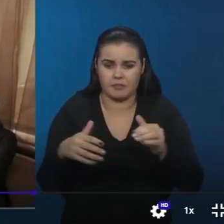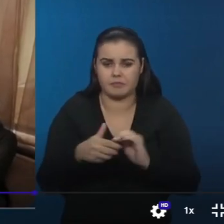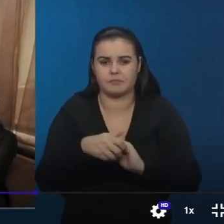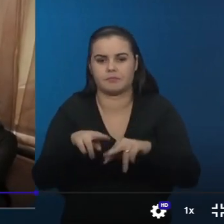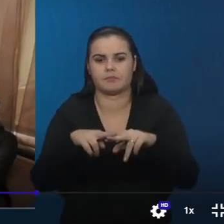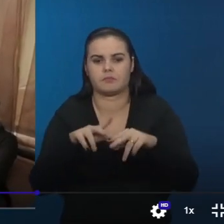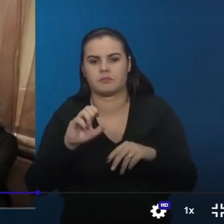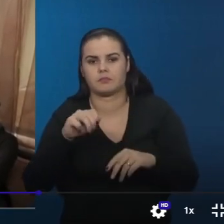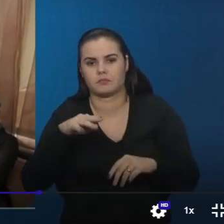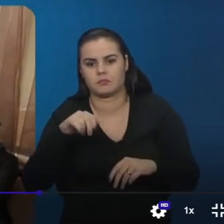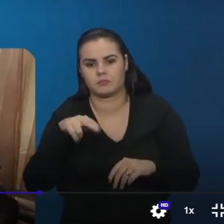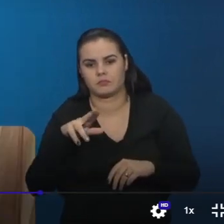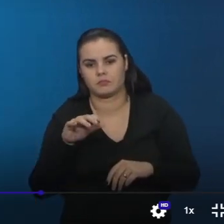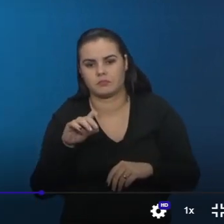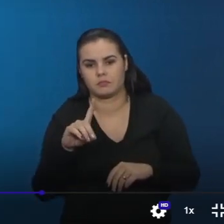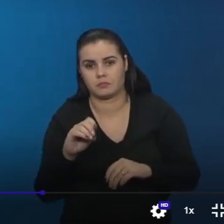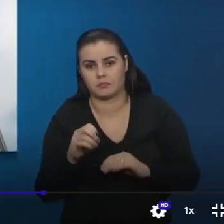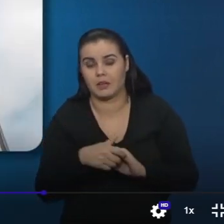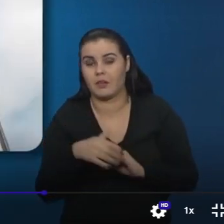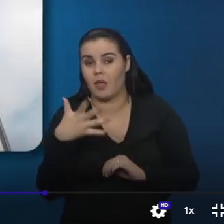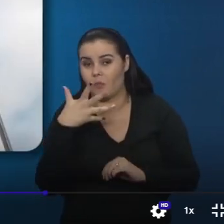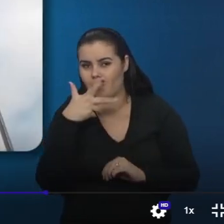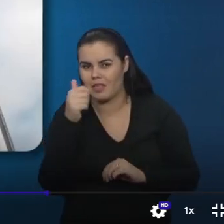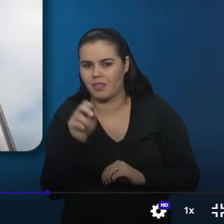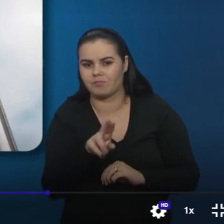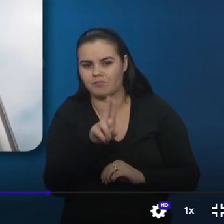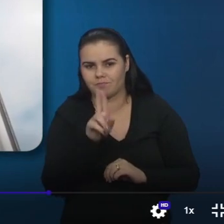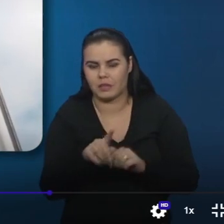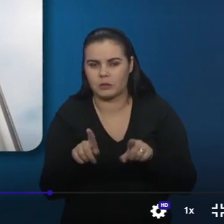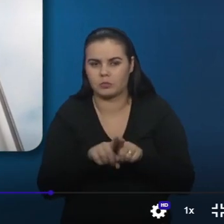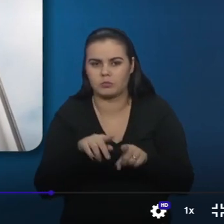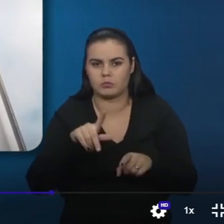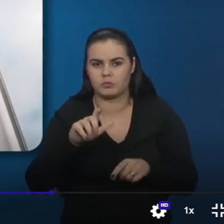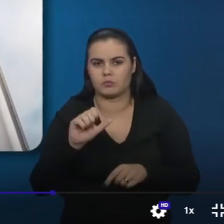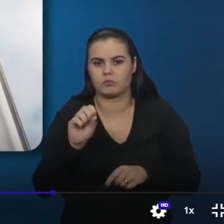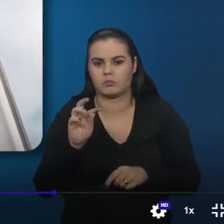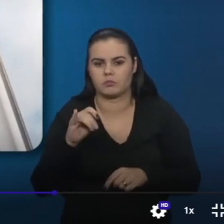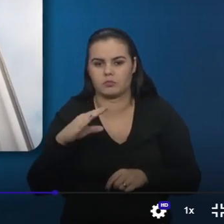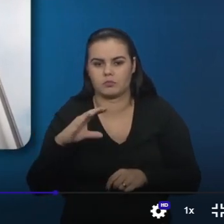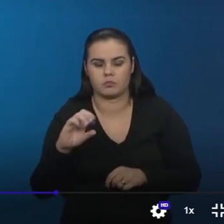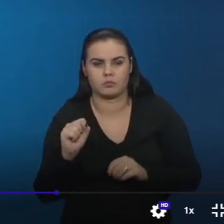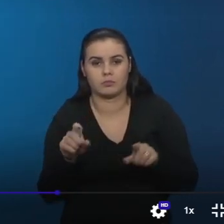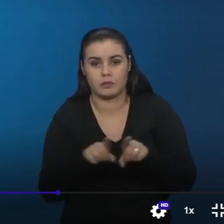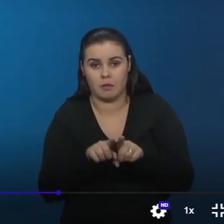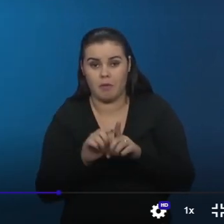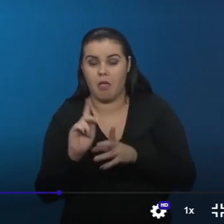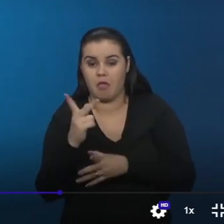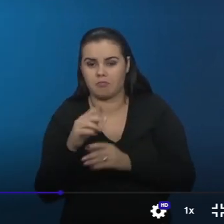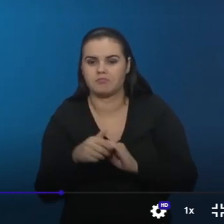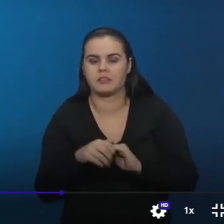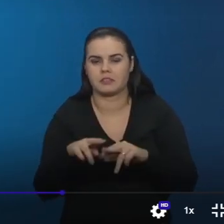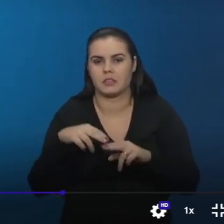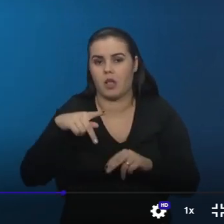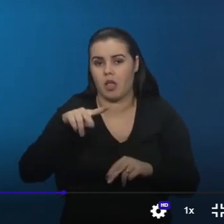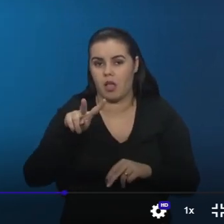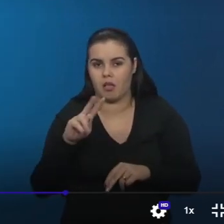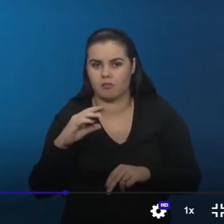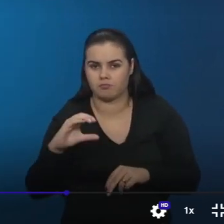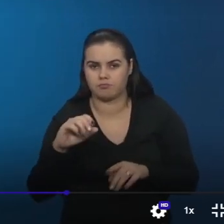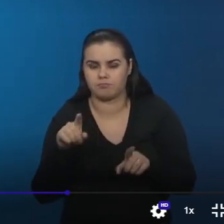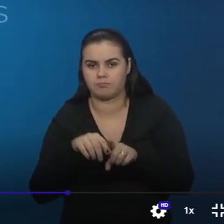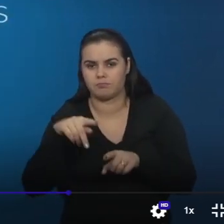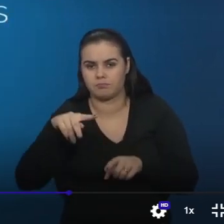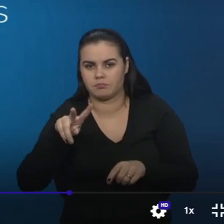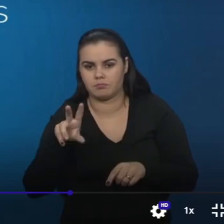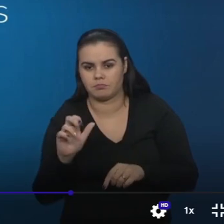é a opção mais segura. Os plásticos também estão presentes no acabamento de uma obra. O PVC e o PVA, por exemplo,